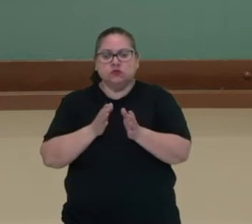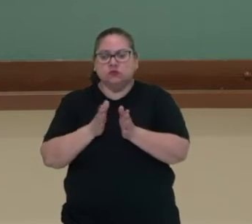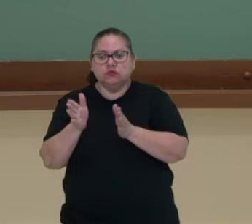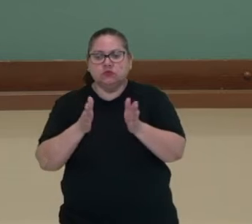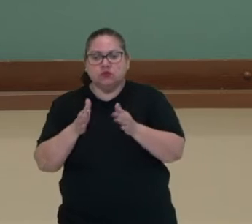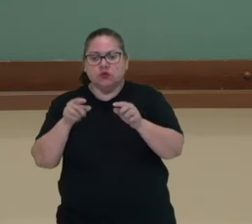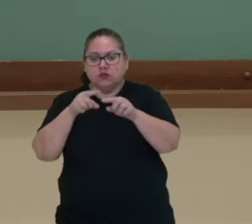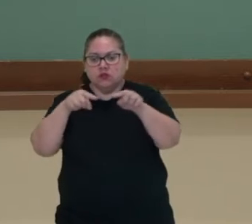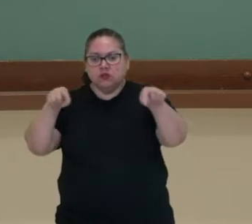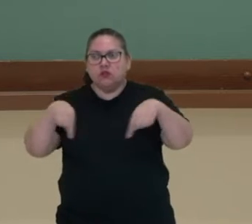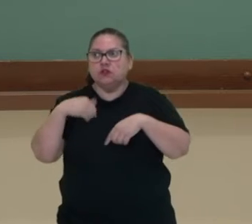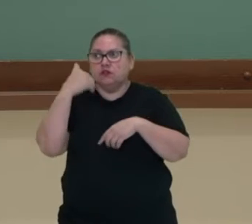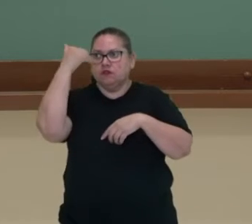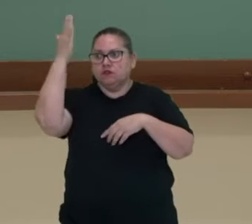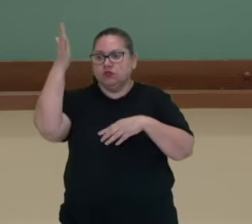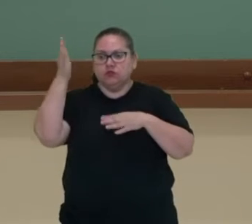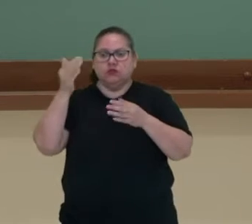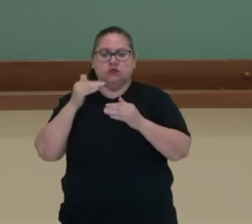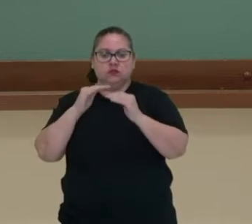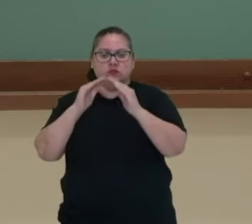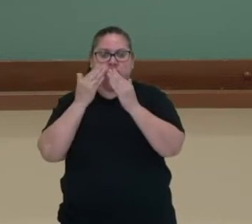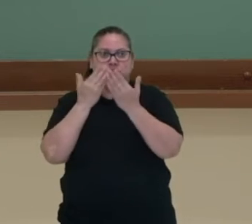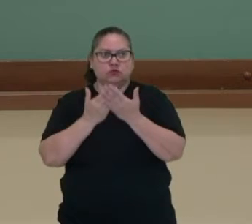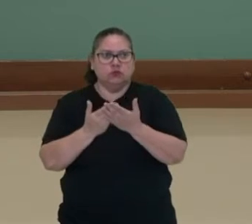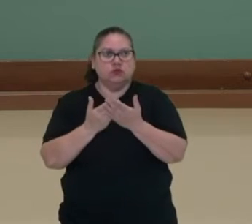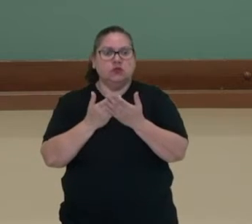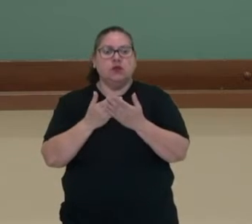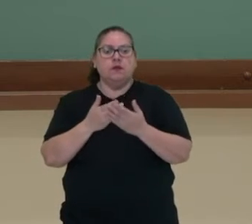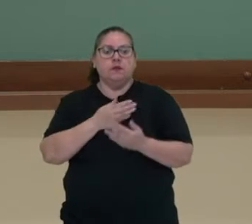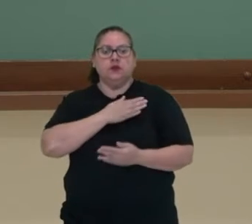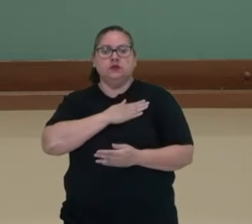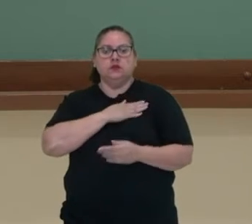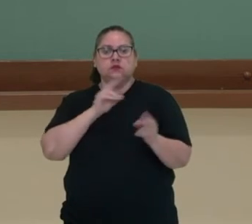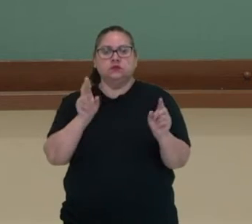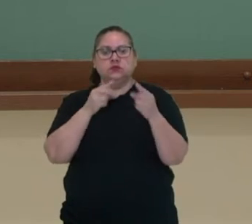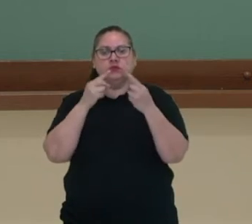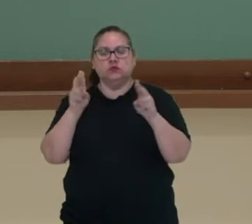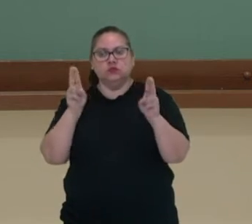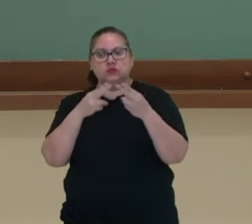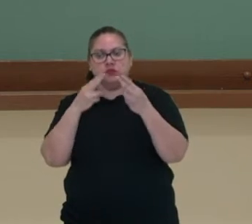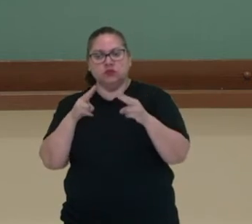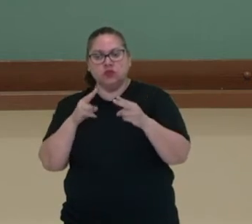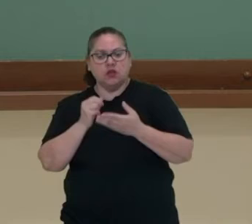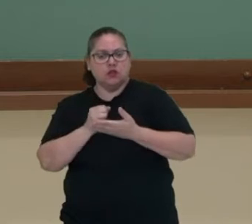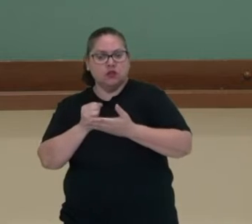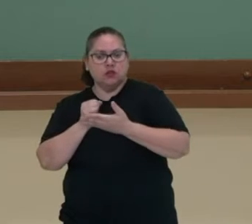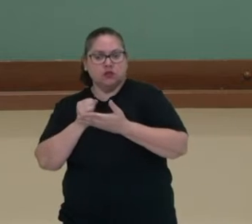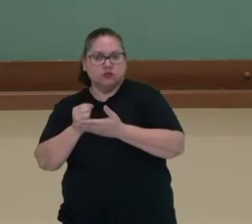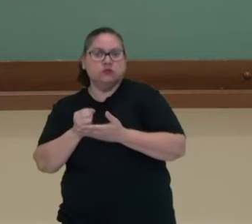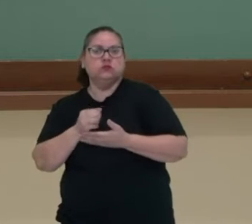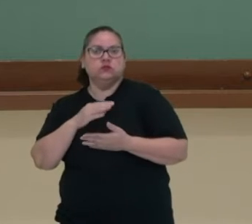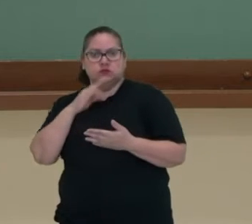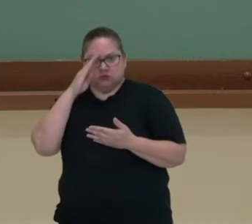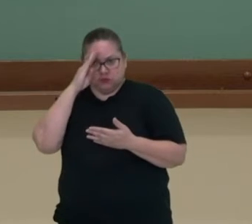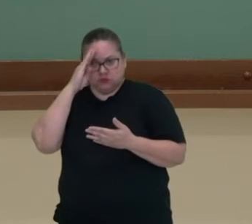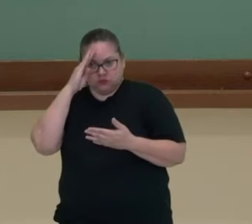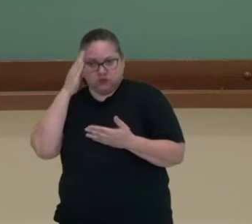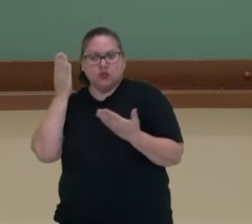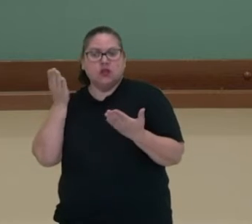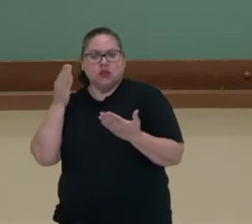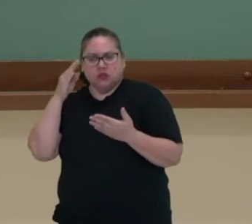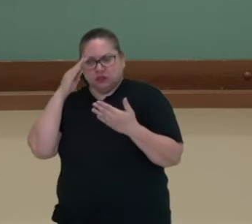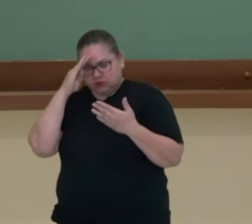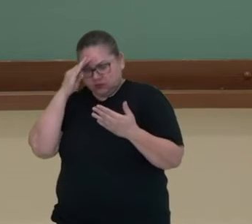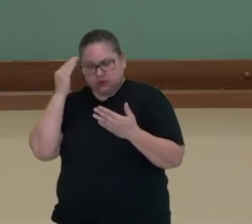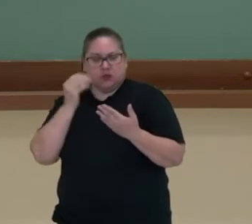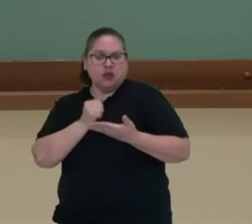ao pátio do colégio, à execução do hino nacional. Esse aluno, ele auxilia, né, o chefe de turma a esse deslocamento